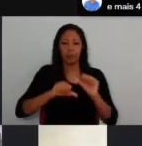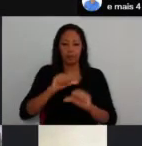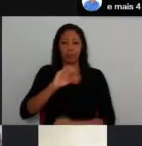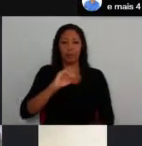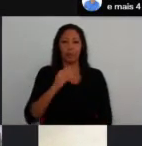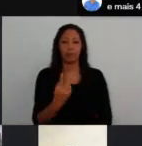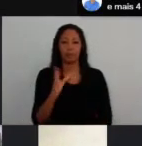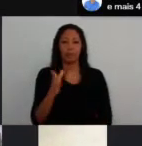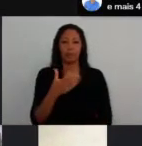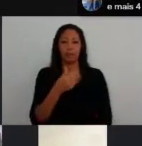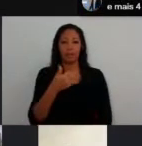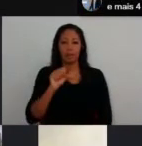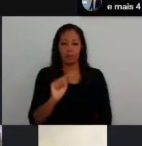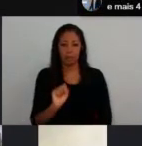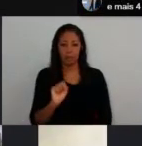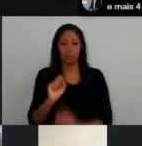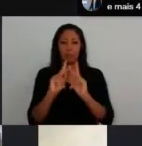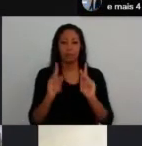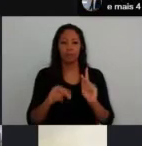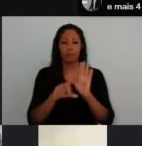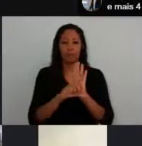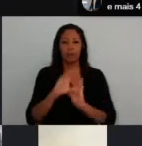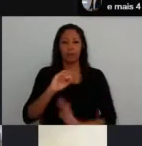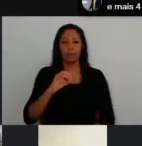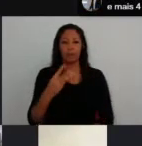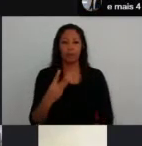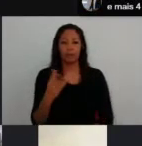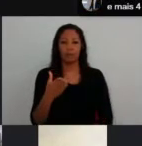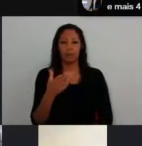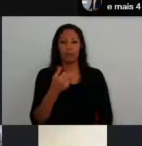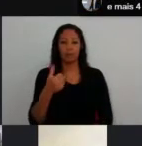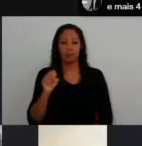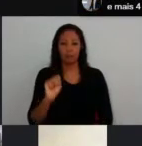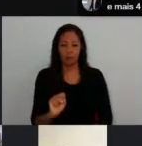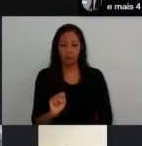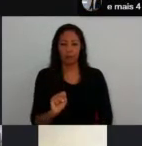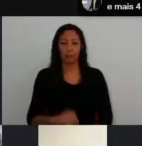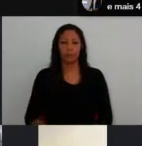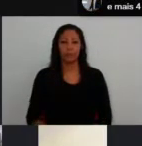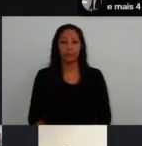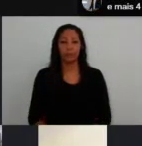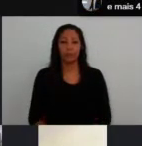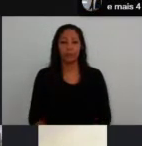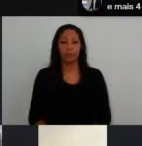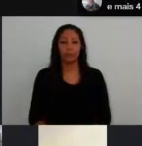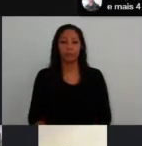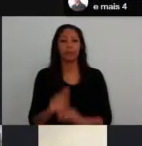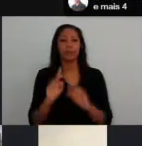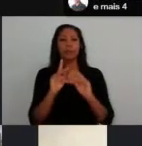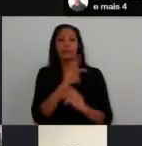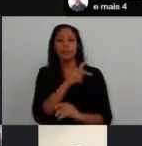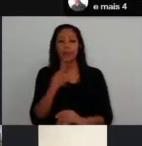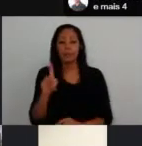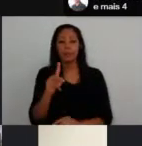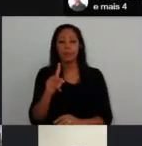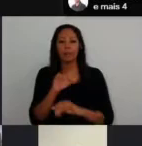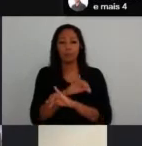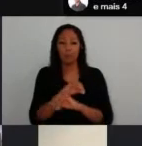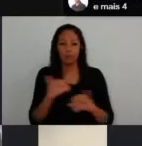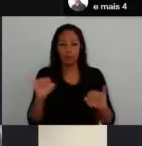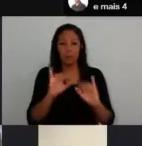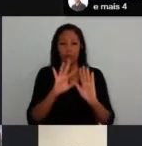projeto de lei número 03/2018, Poder Legislativo Municipal, mesa diretora. O presidente Iranilete informou que as citadas emendas